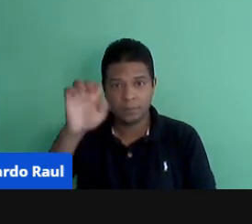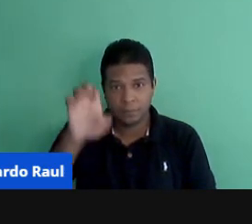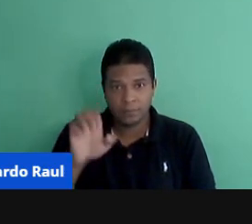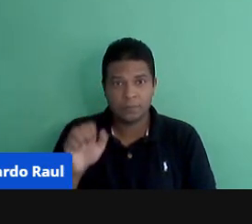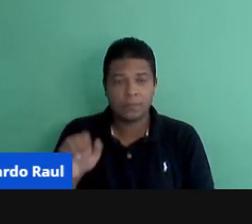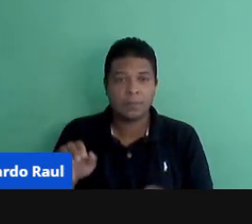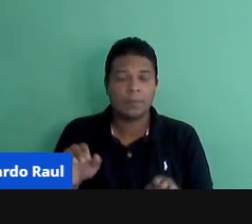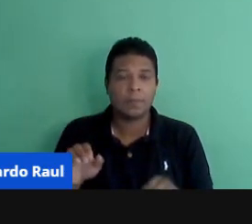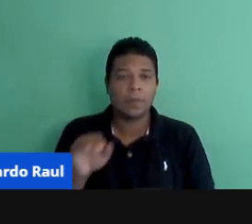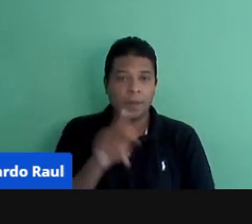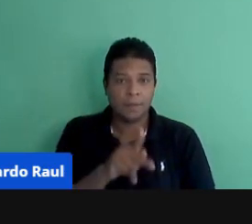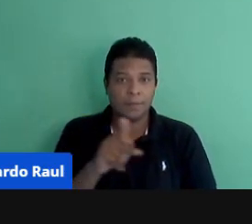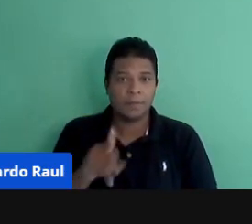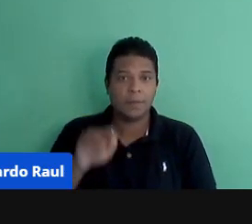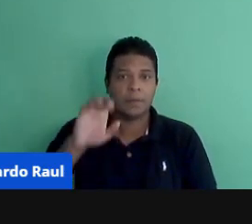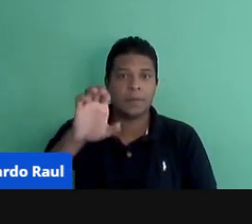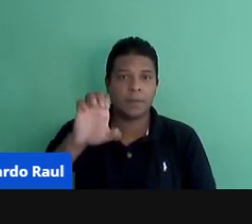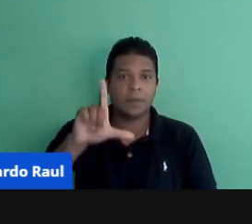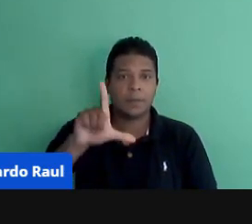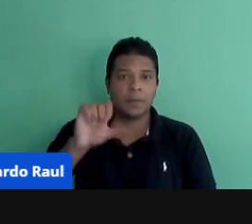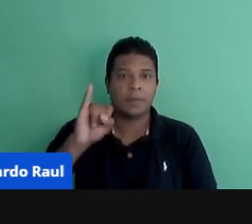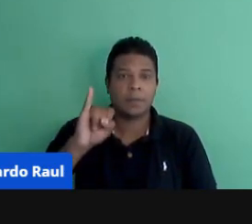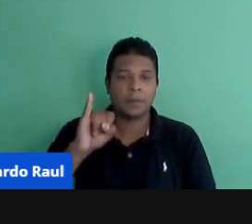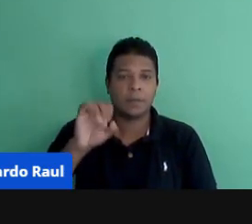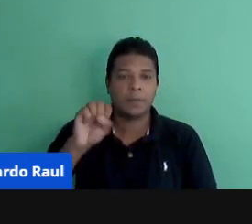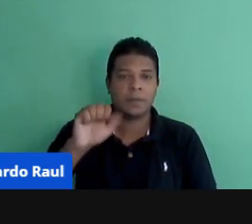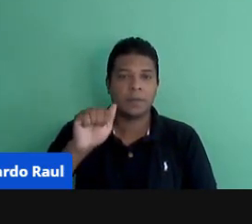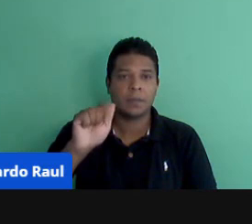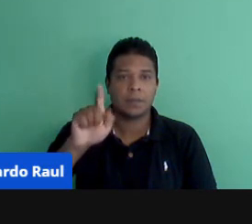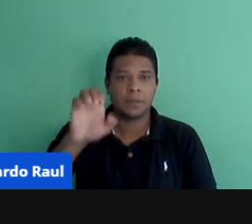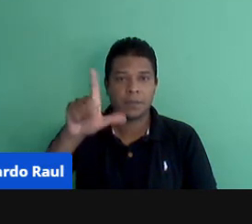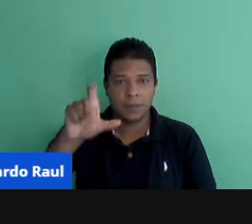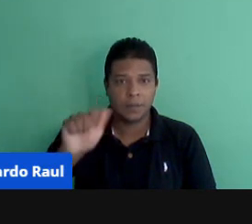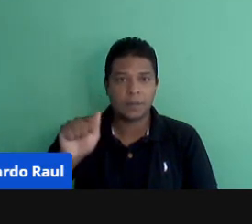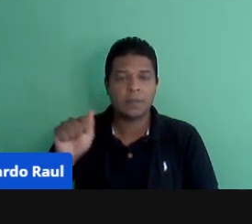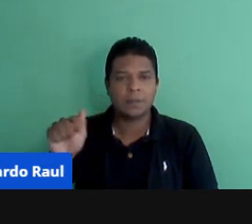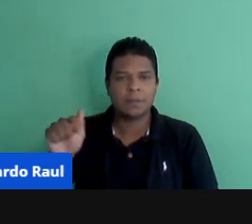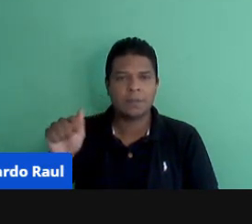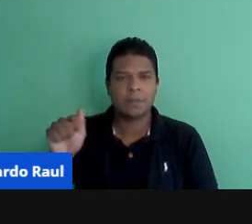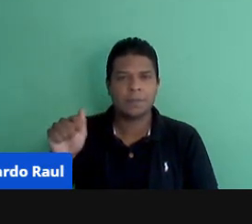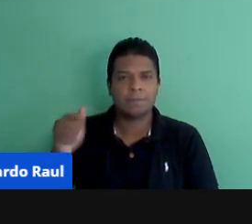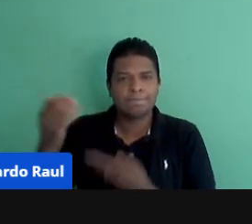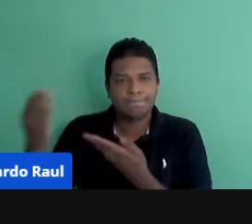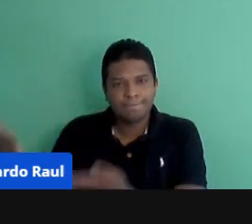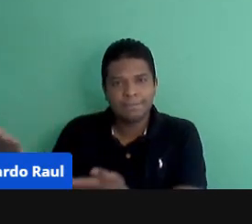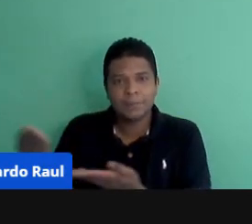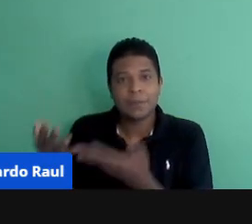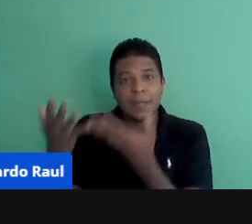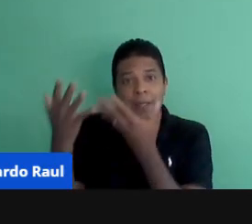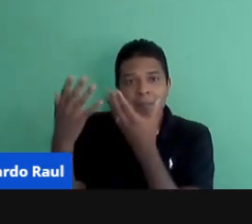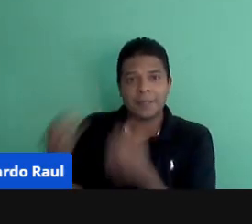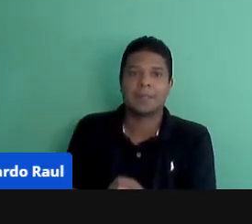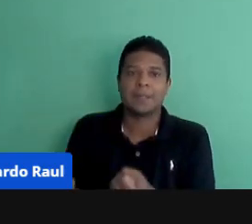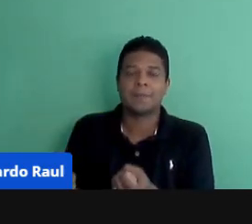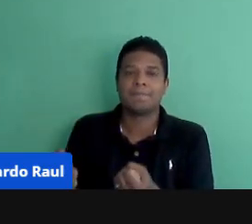disposto a aceitar o nosso convite, e mais do que aceitar o convite, de aceitar o